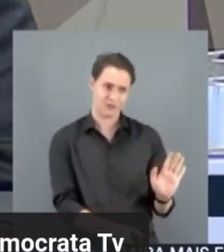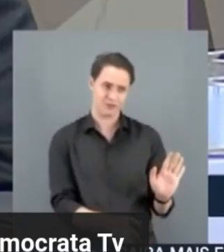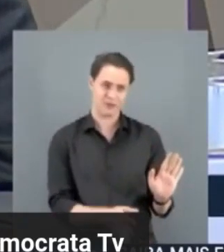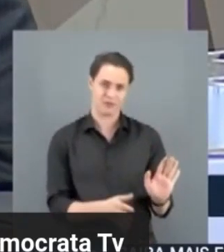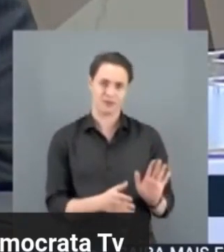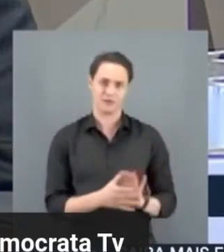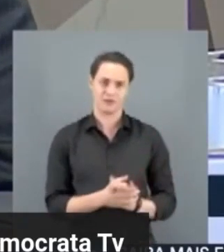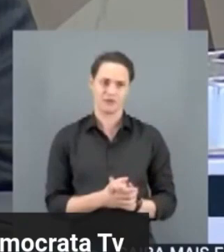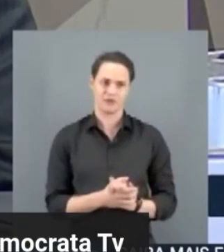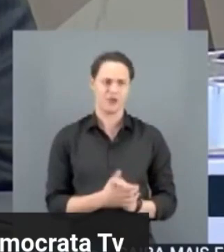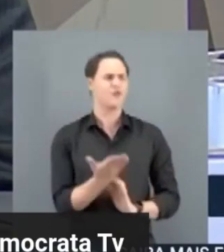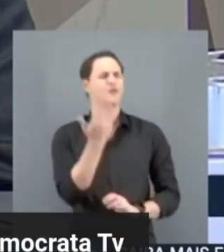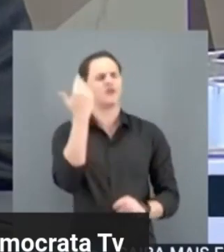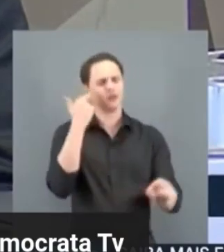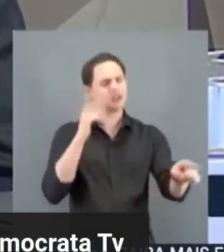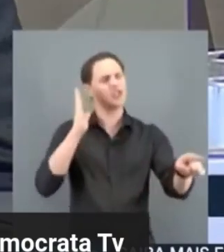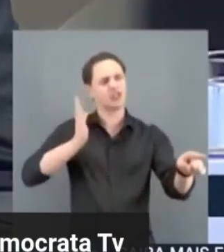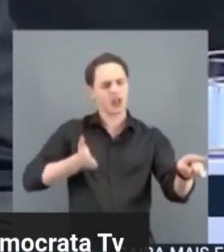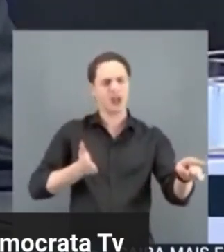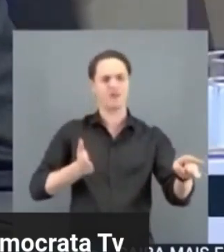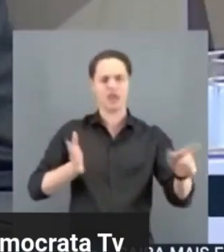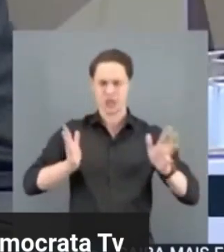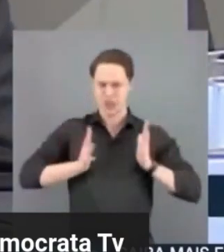O senhor já era grande.